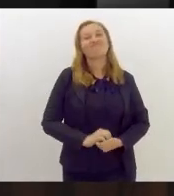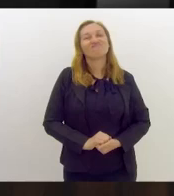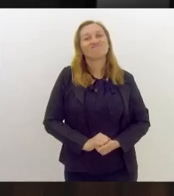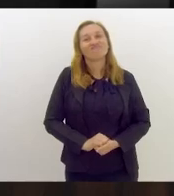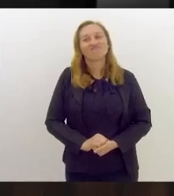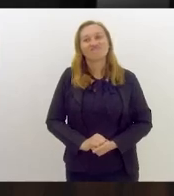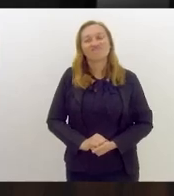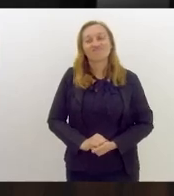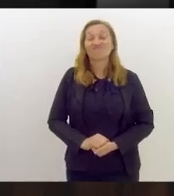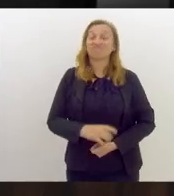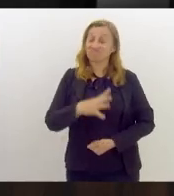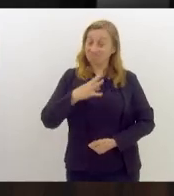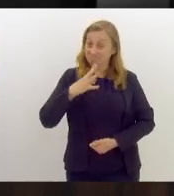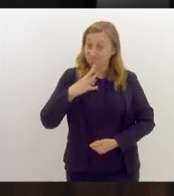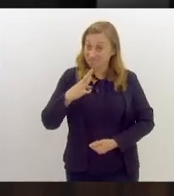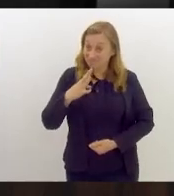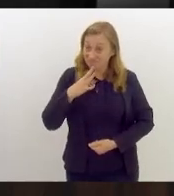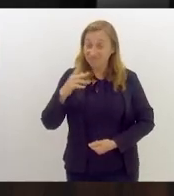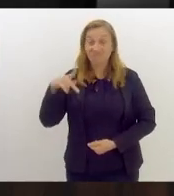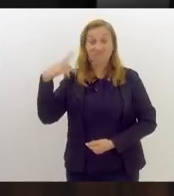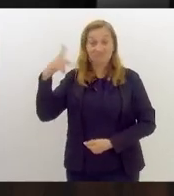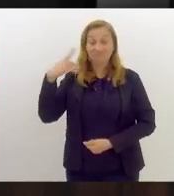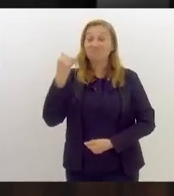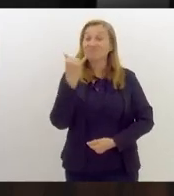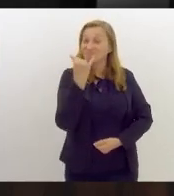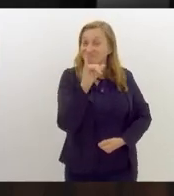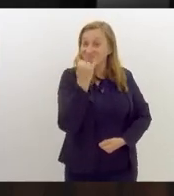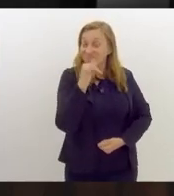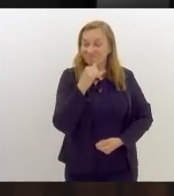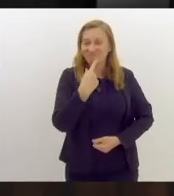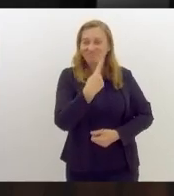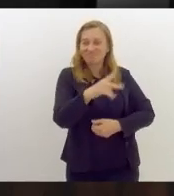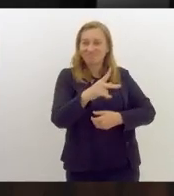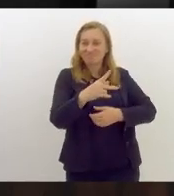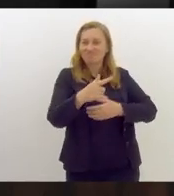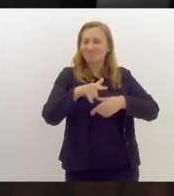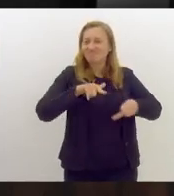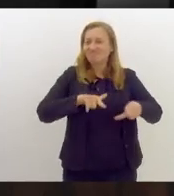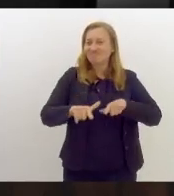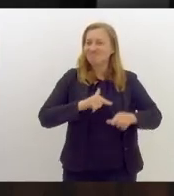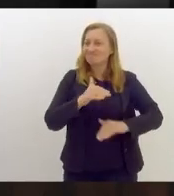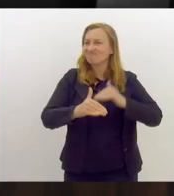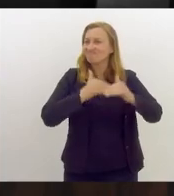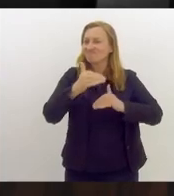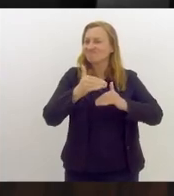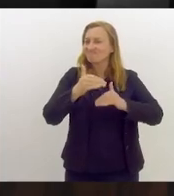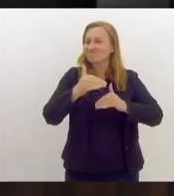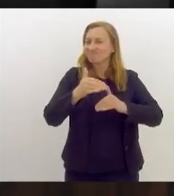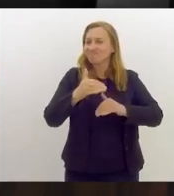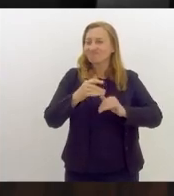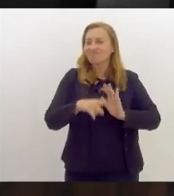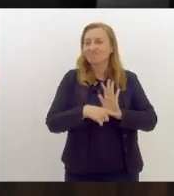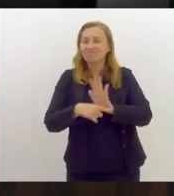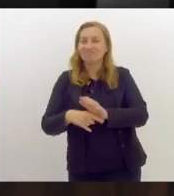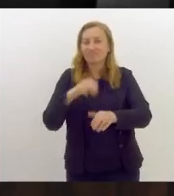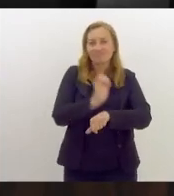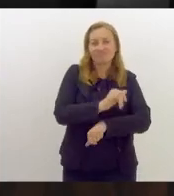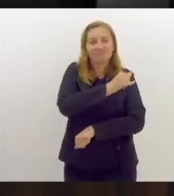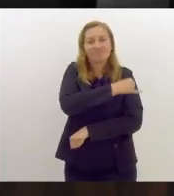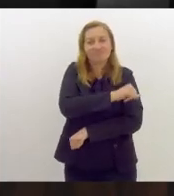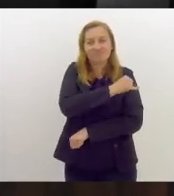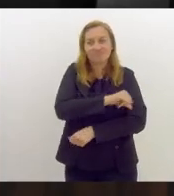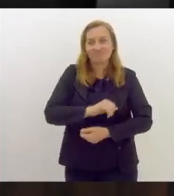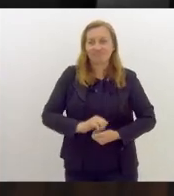um reconhecimento do Parlamento Fluminense ao trabalho desenvolvido em prol do Estado do Rio de Janeiro